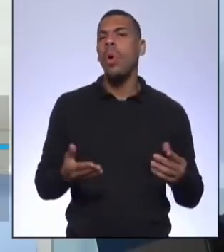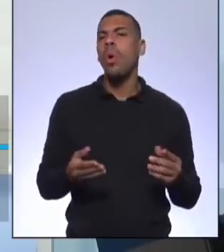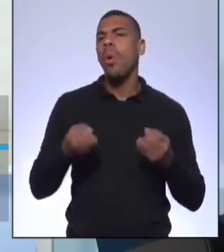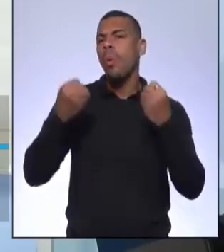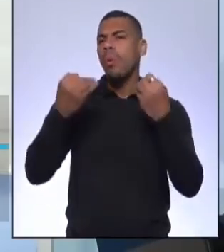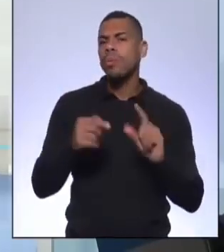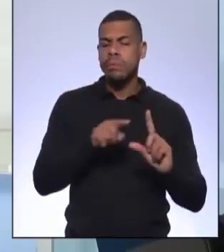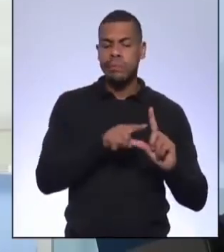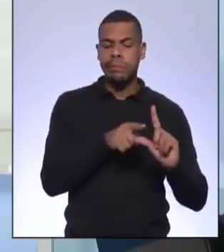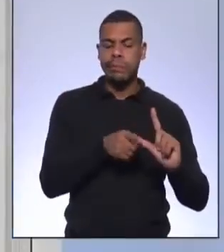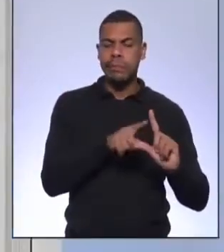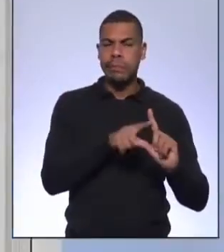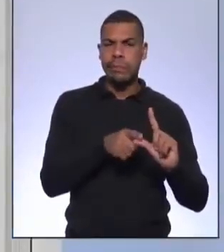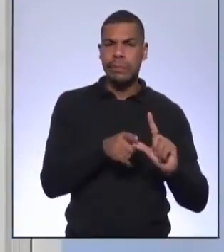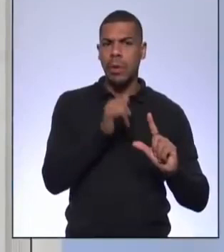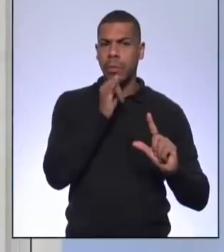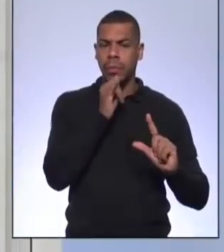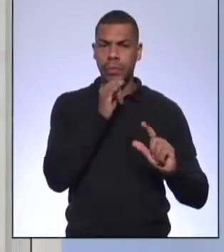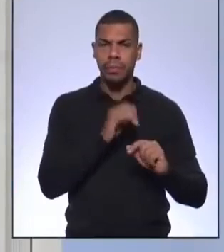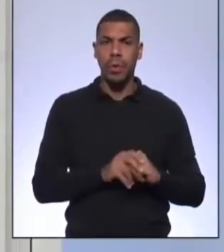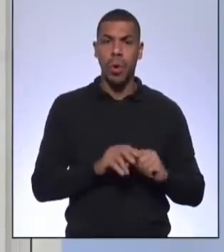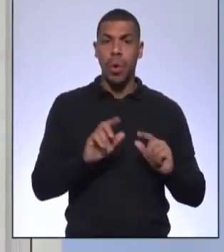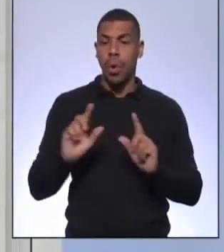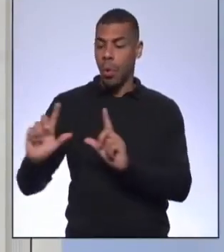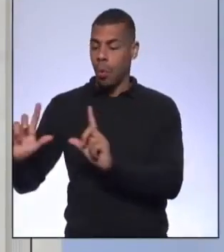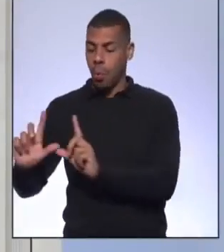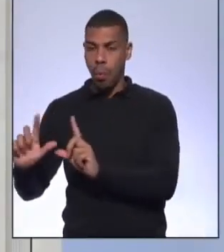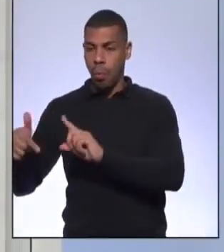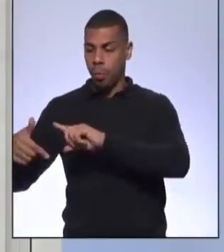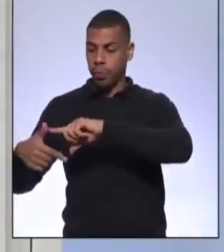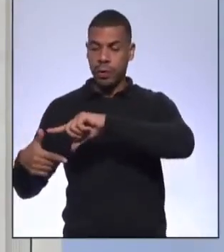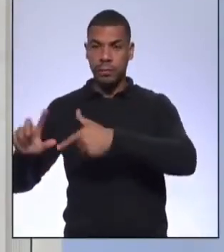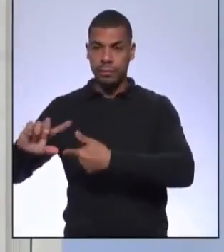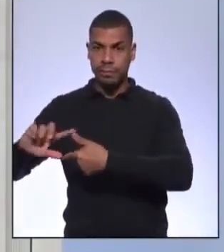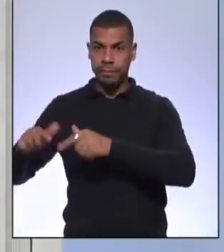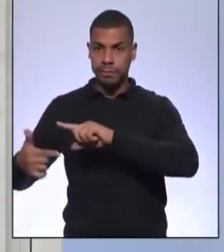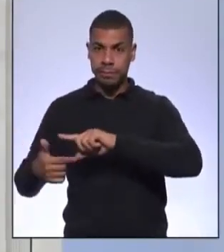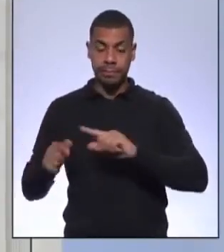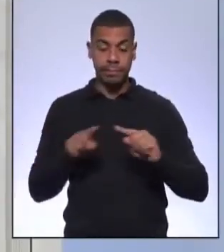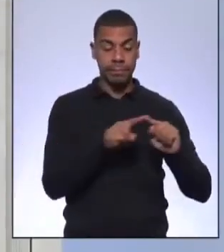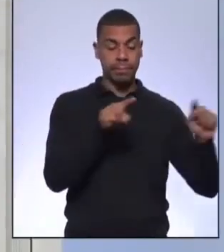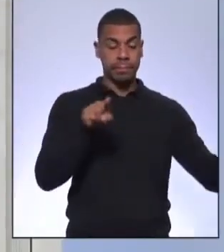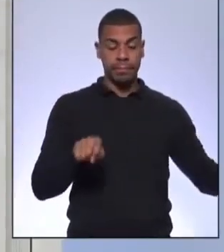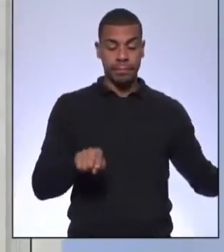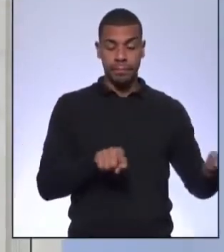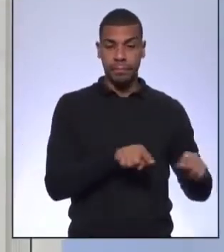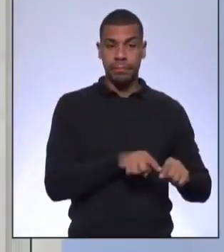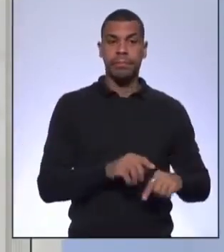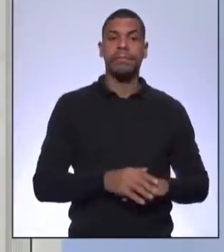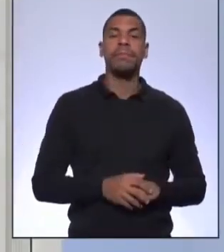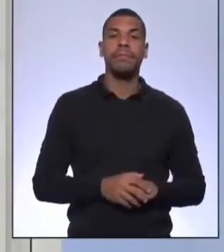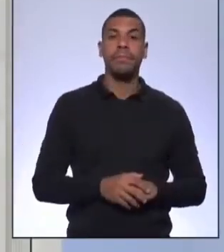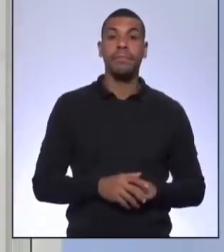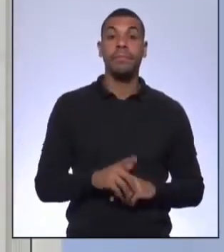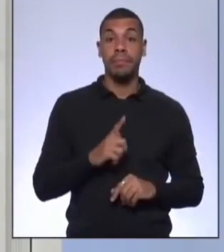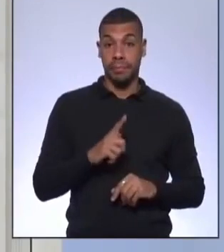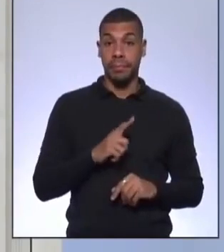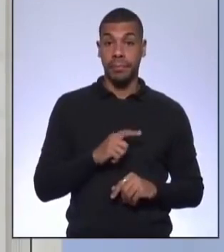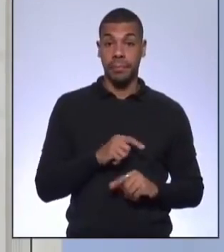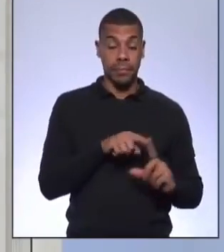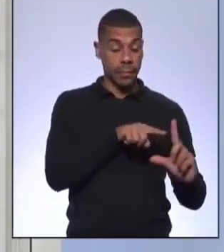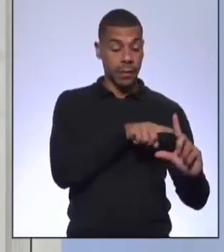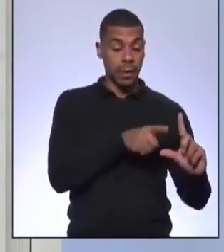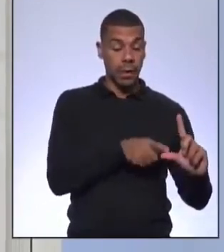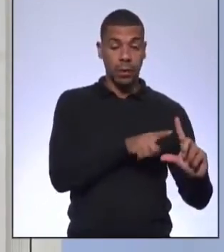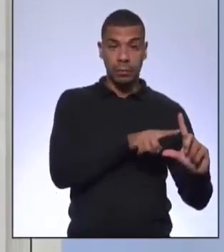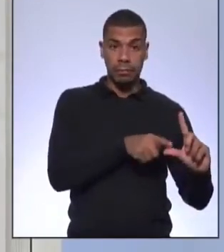a gente pode afirmar que tanto o quadrado quanto o retângulo, olha lá, aqui, eles possuem 4 ângulos